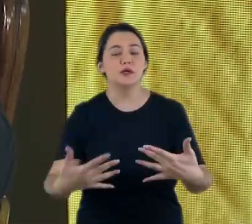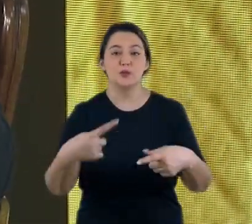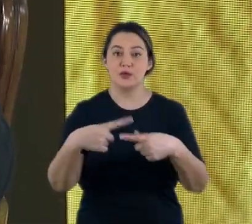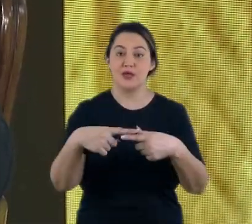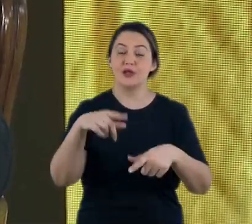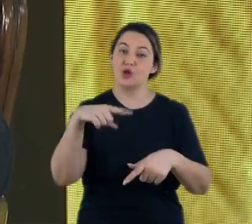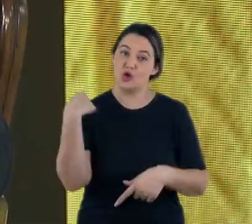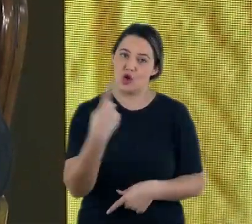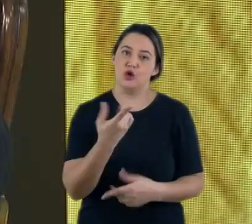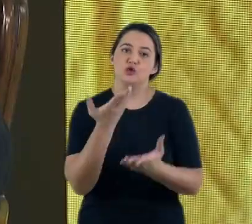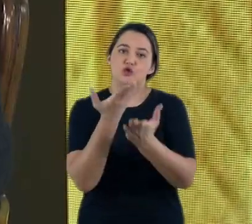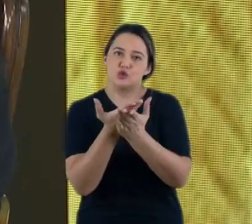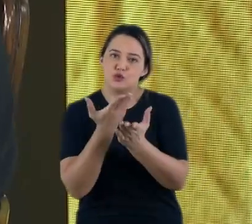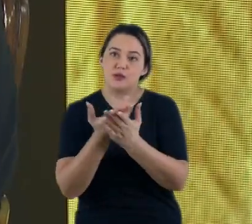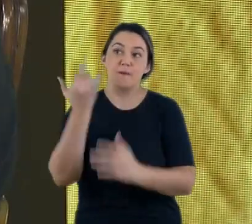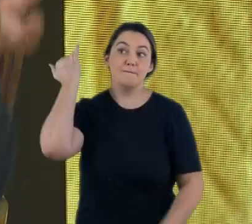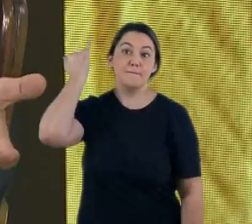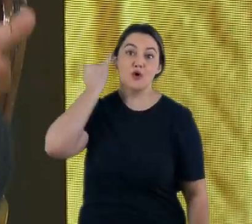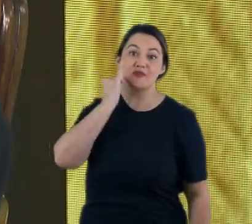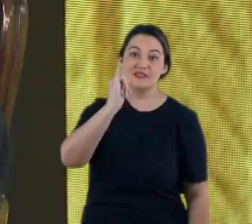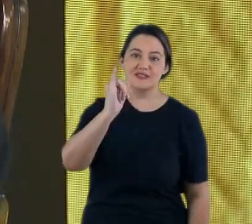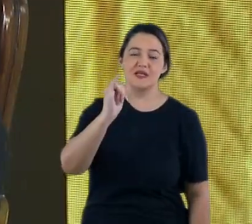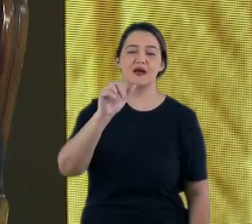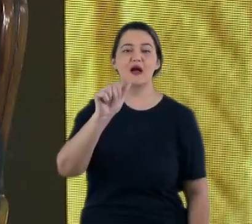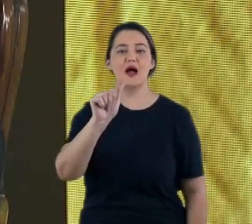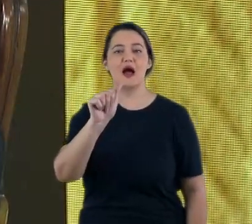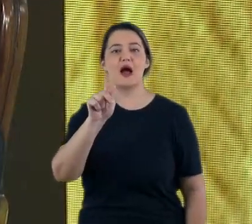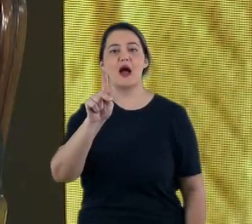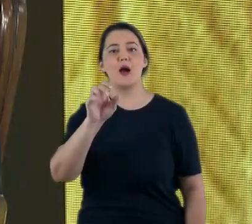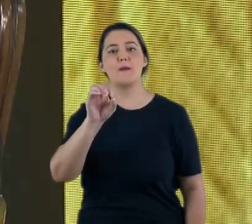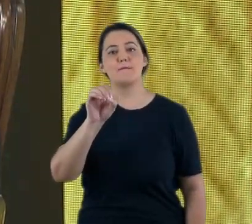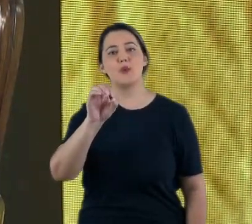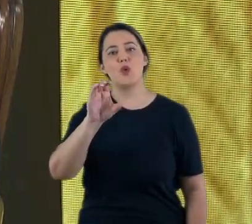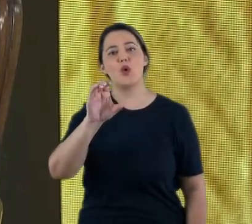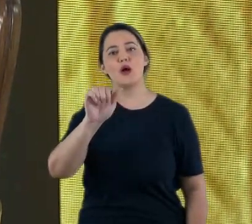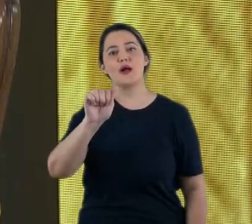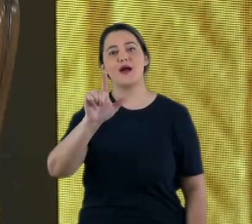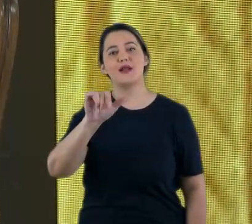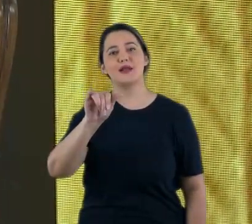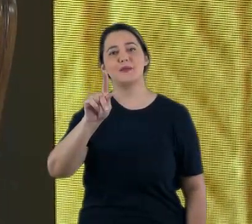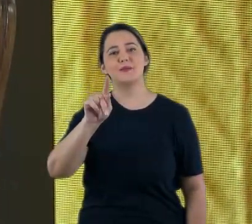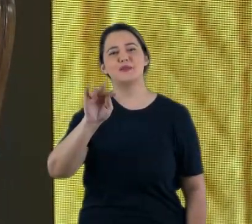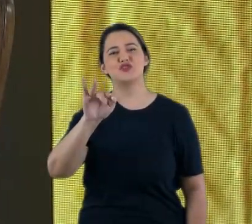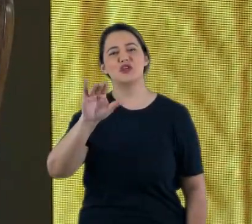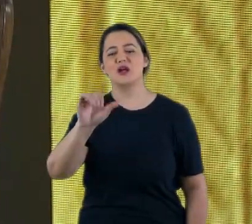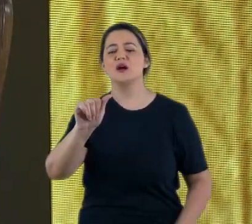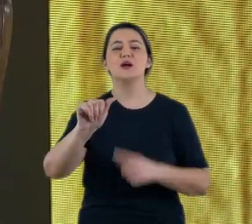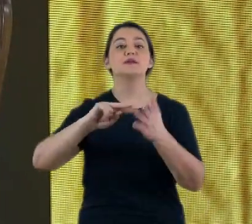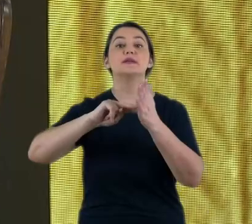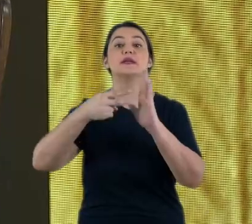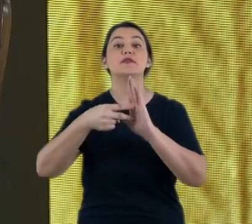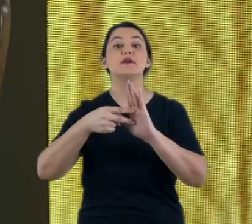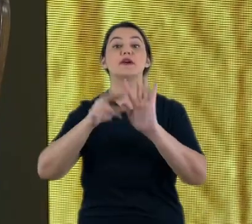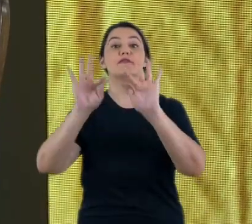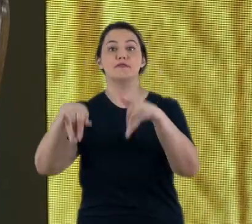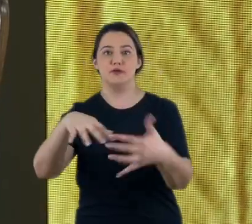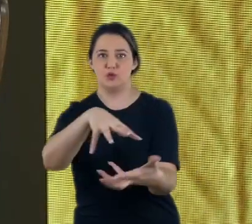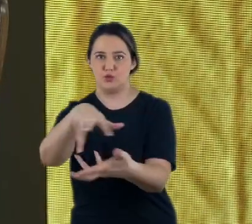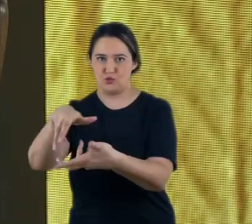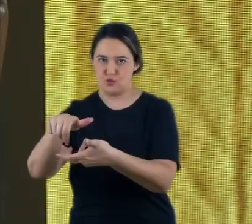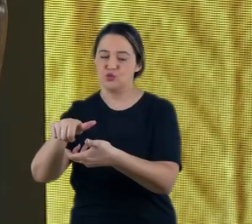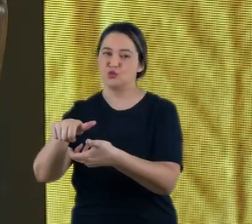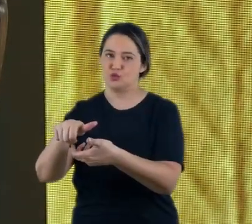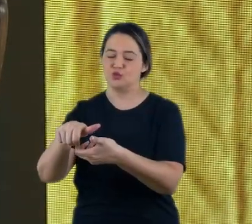estamos estudando uma profecia apocalíptica, sim, o livro de Daniel também é considerado uma literatura profética